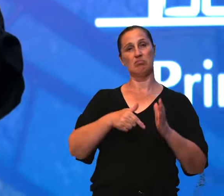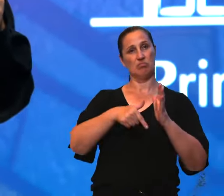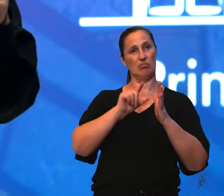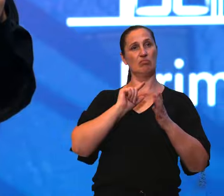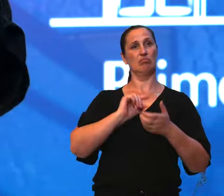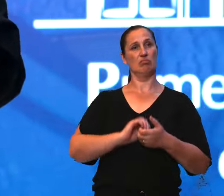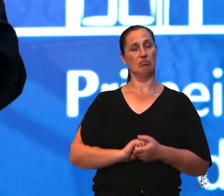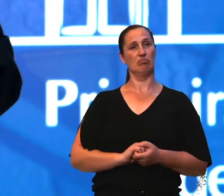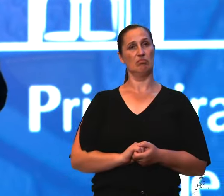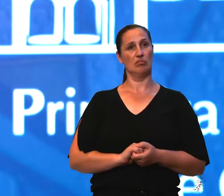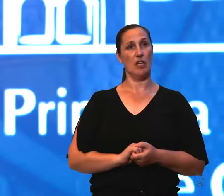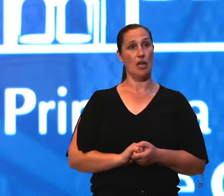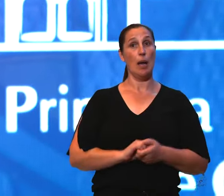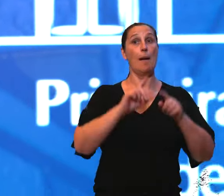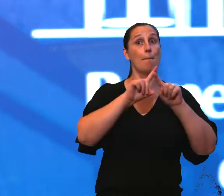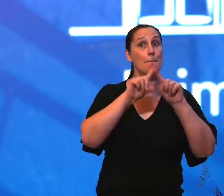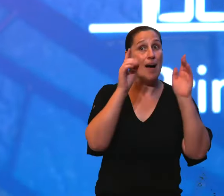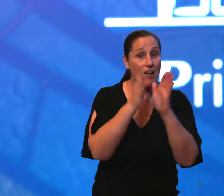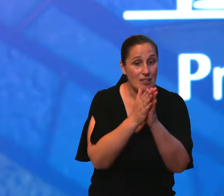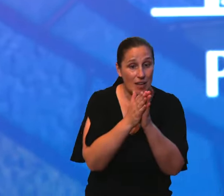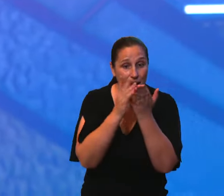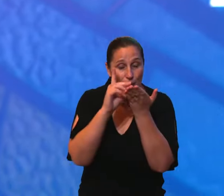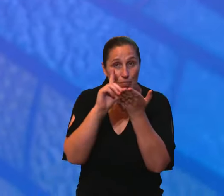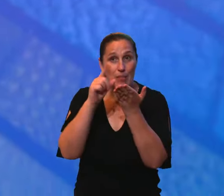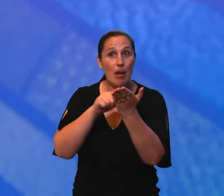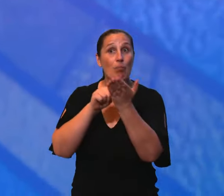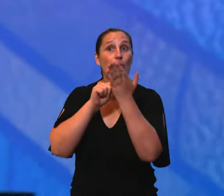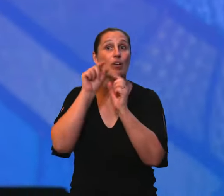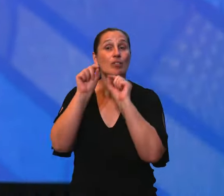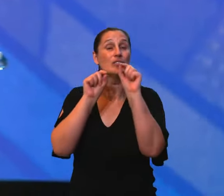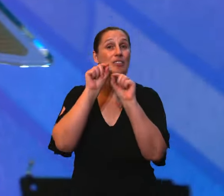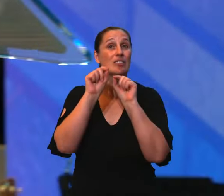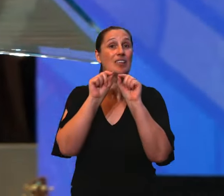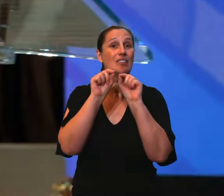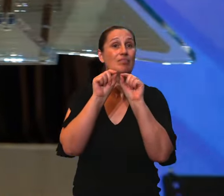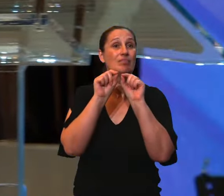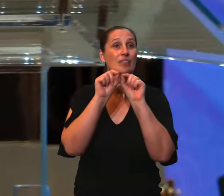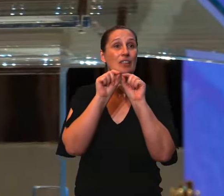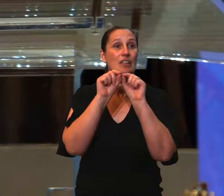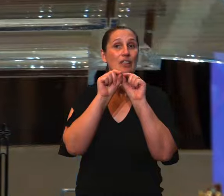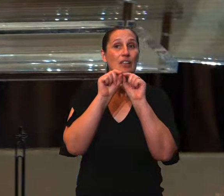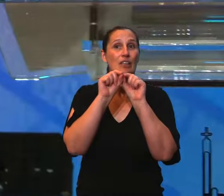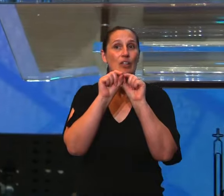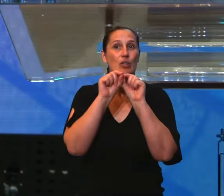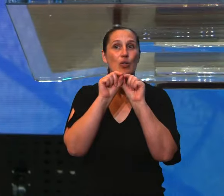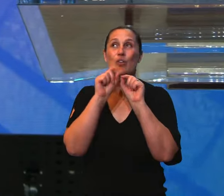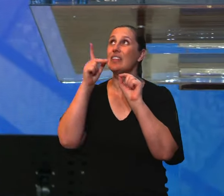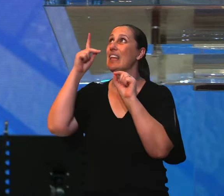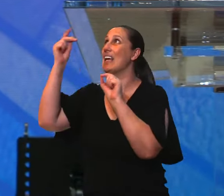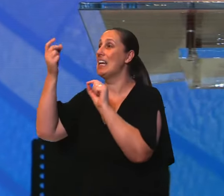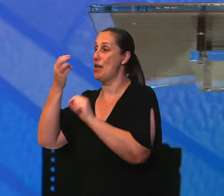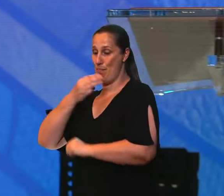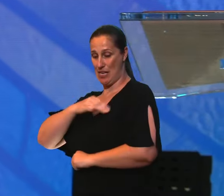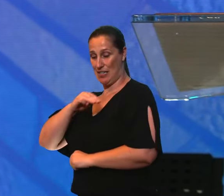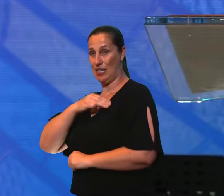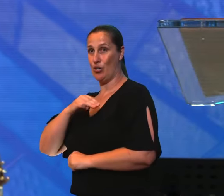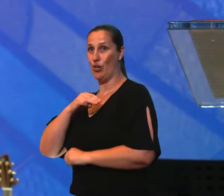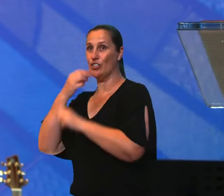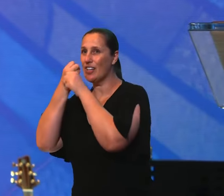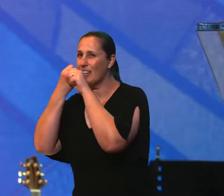eu mas a Bíblia diz diz aqui que com as suas muitas misericórdias pelo grande amor